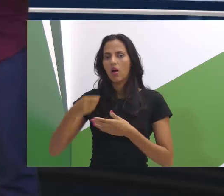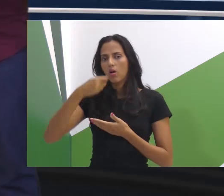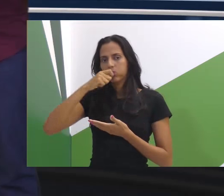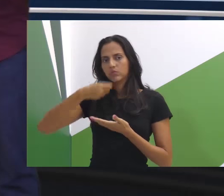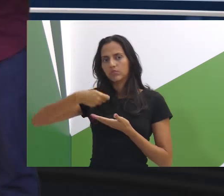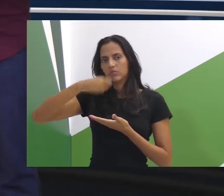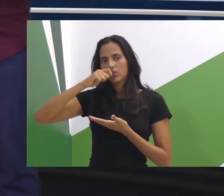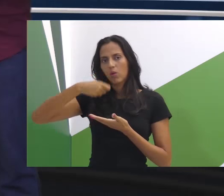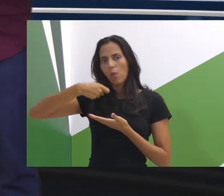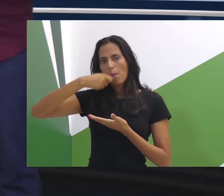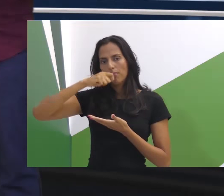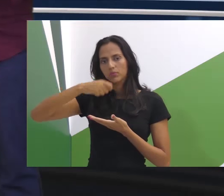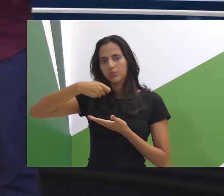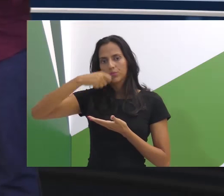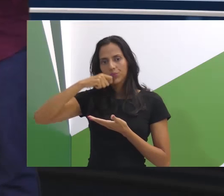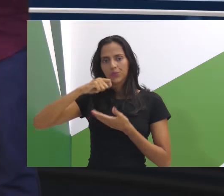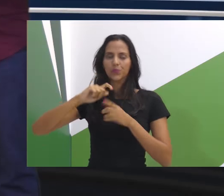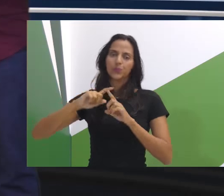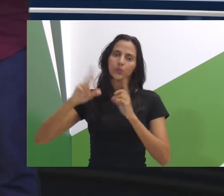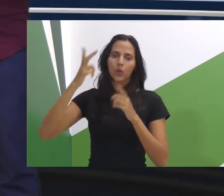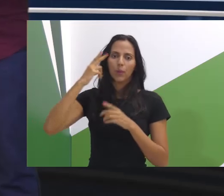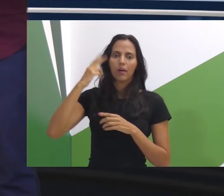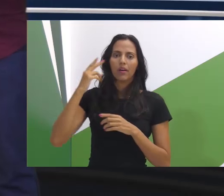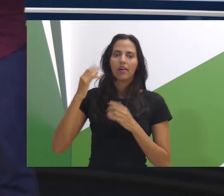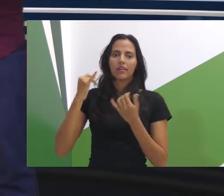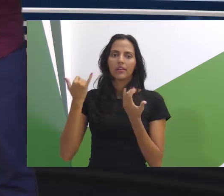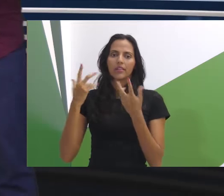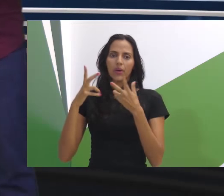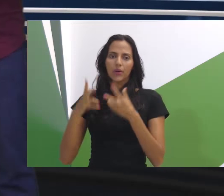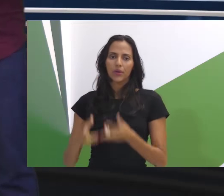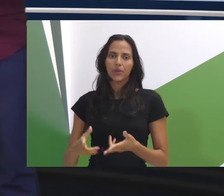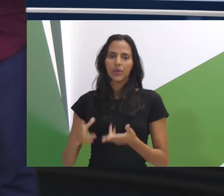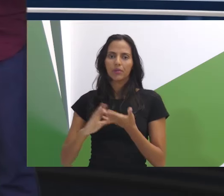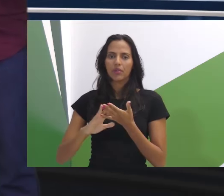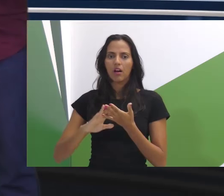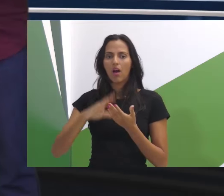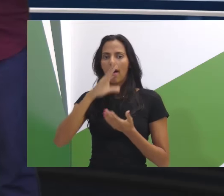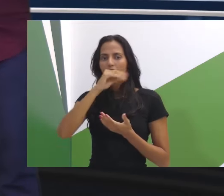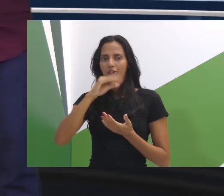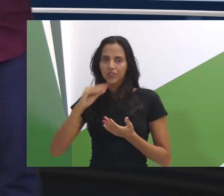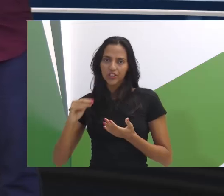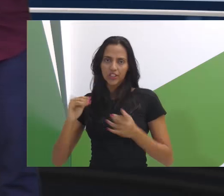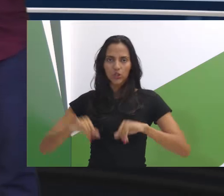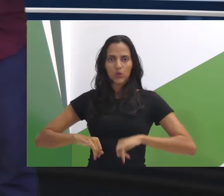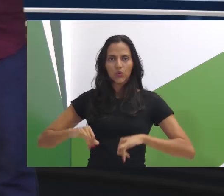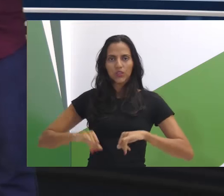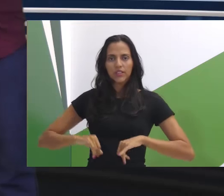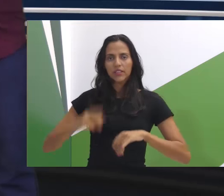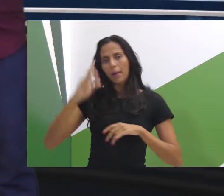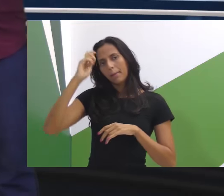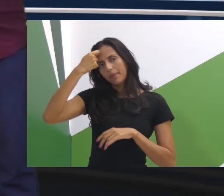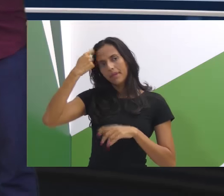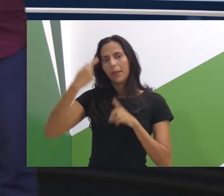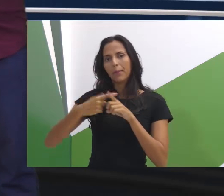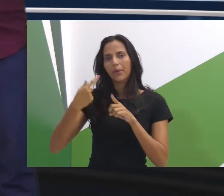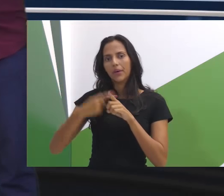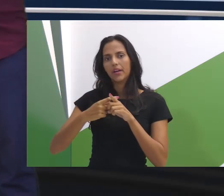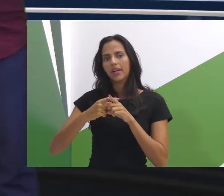abaixo, tratado como animais, dando alimento na boca dessa criança. Então, gente percebe também